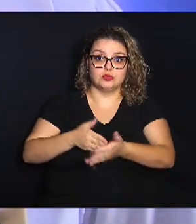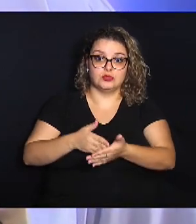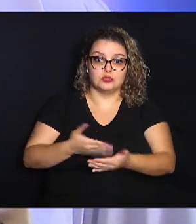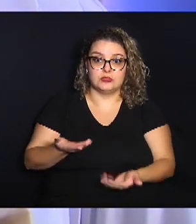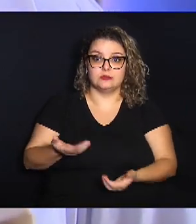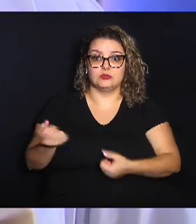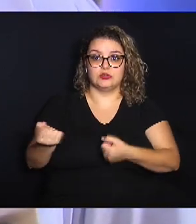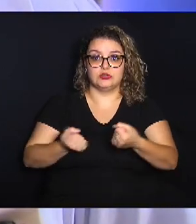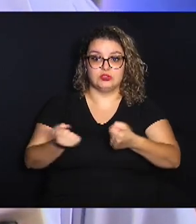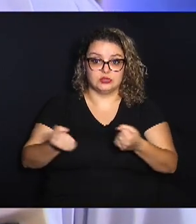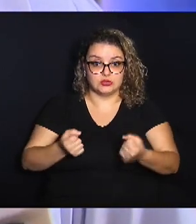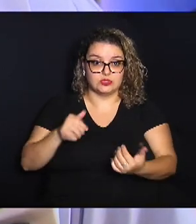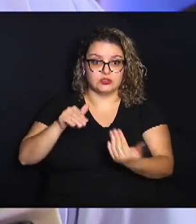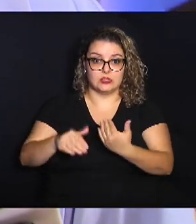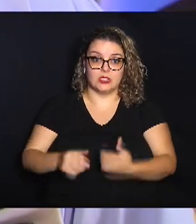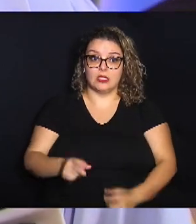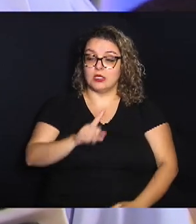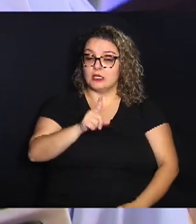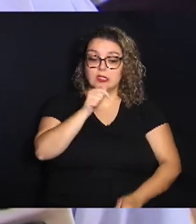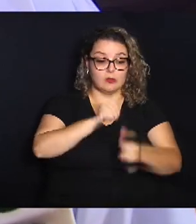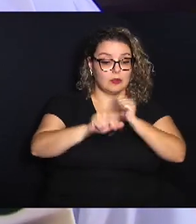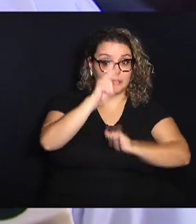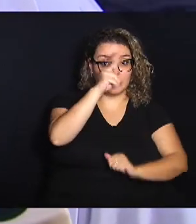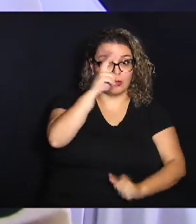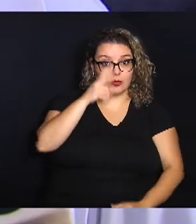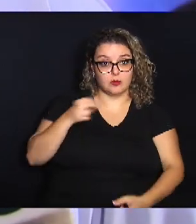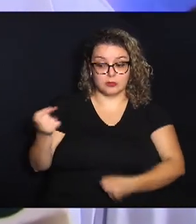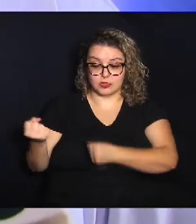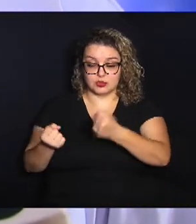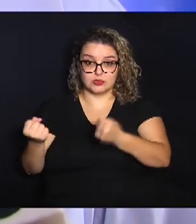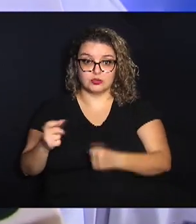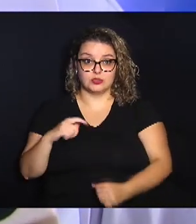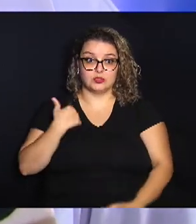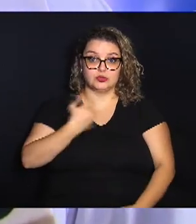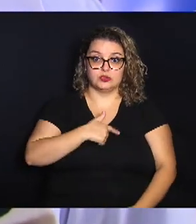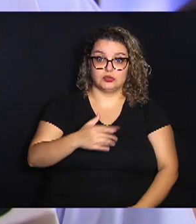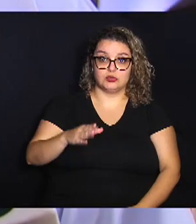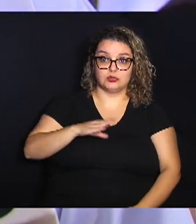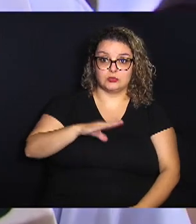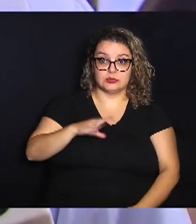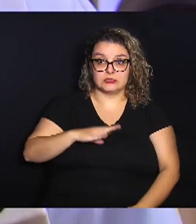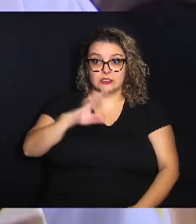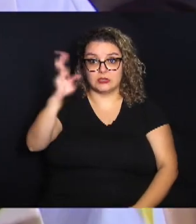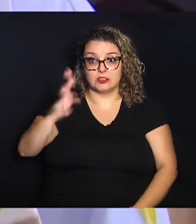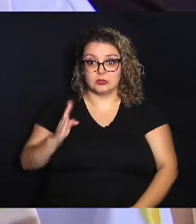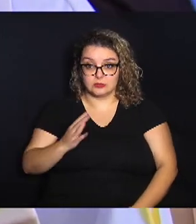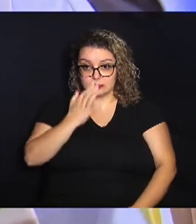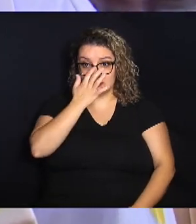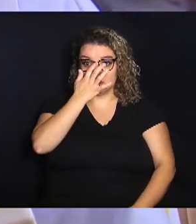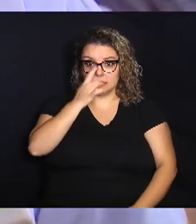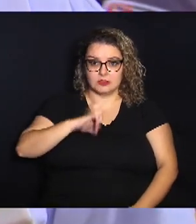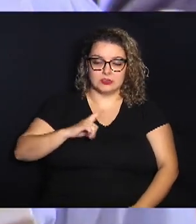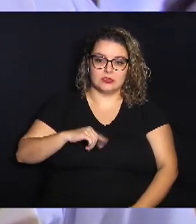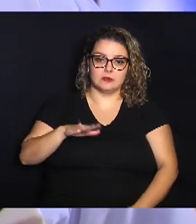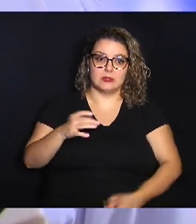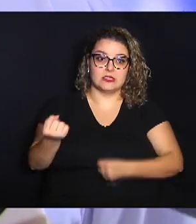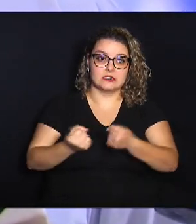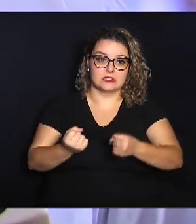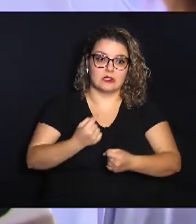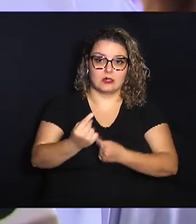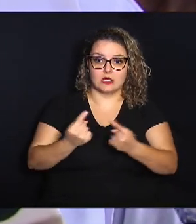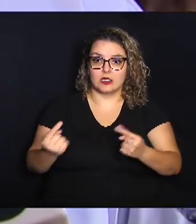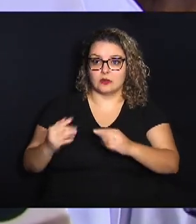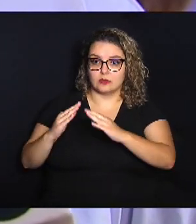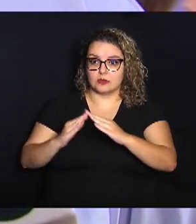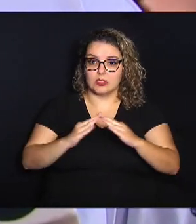dirigir. Isso é fundamental. Nós somos uma das cidades no Brasil que tem mais carro por habitante.